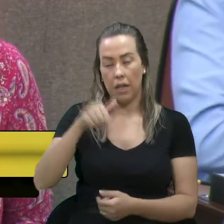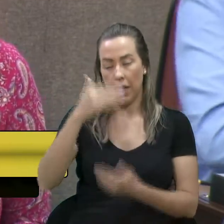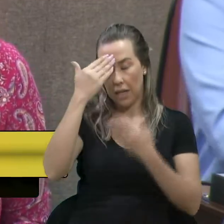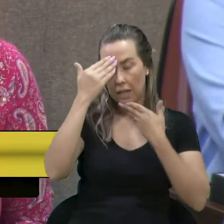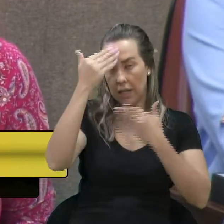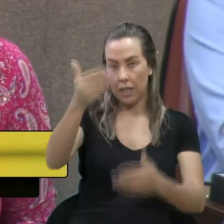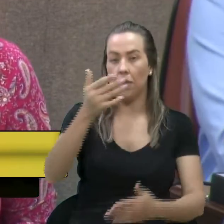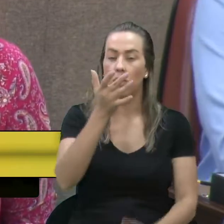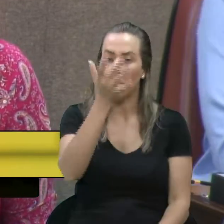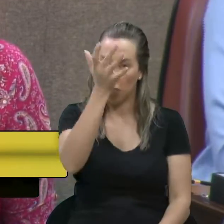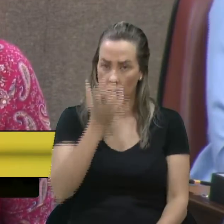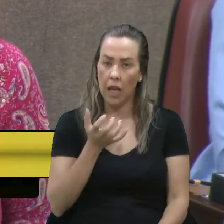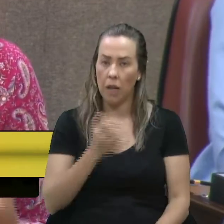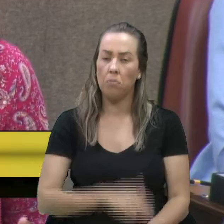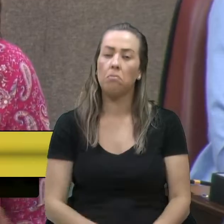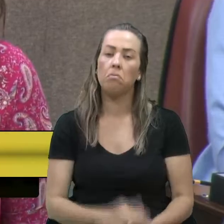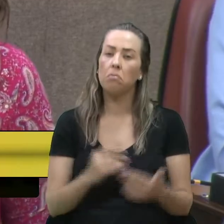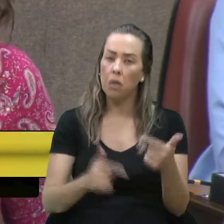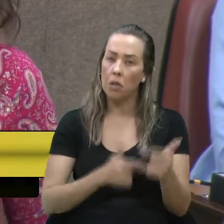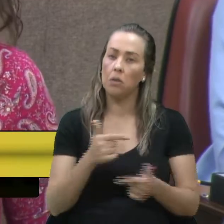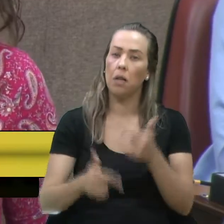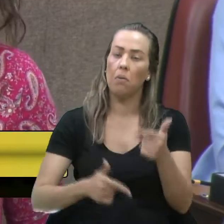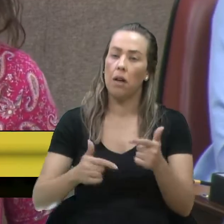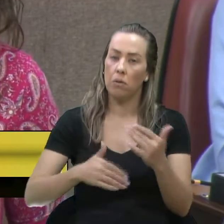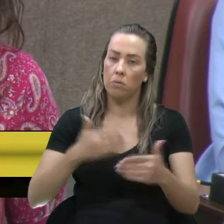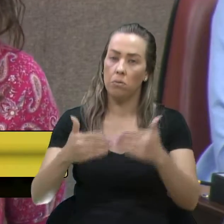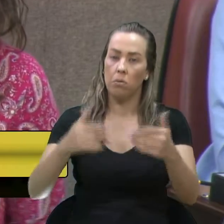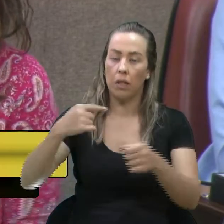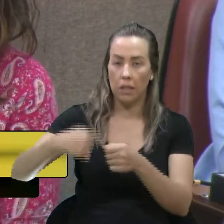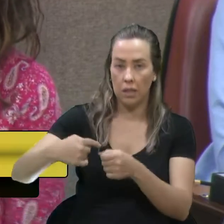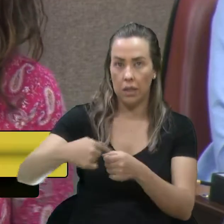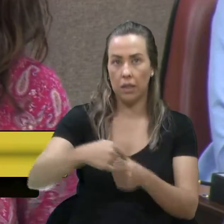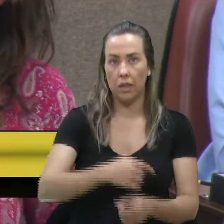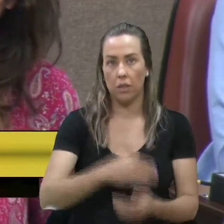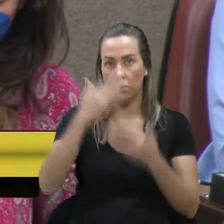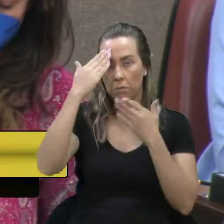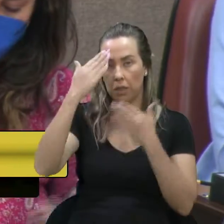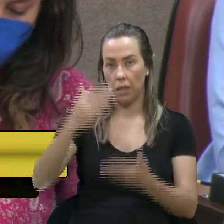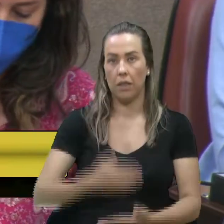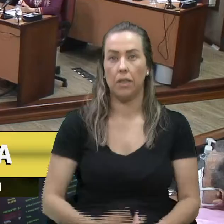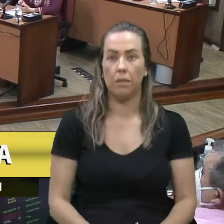mais sincero, né, pelo trabalho que vem desempenhando aqui na nossa cidade. Obrigada.